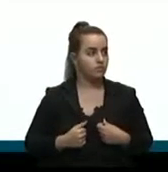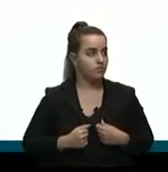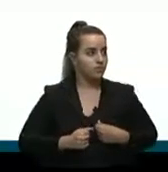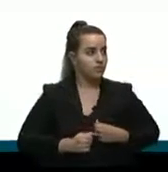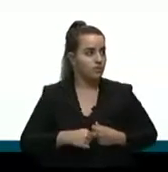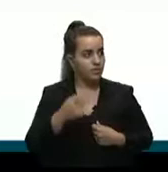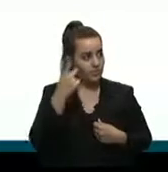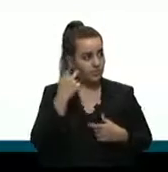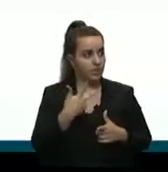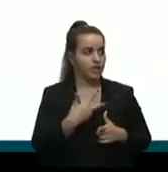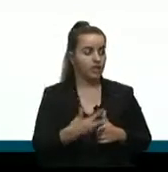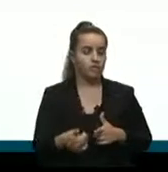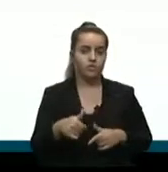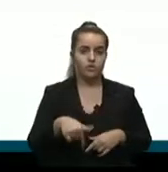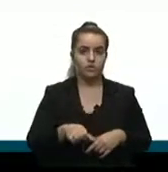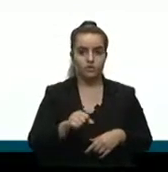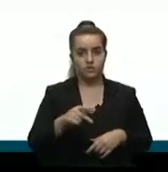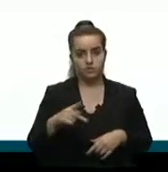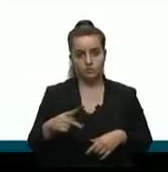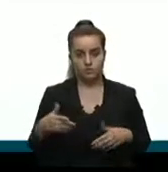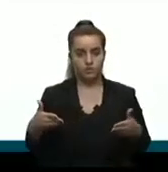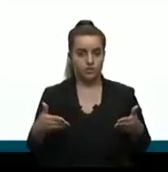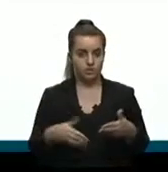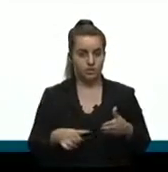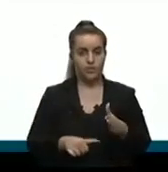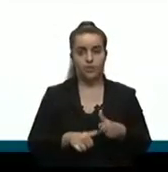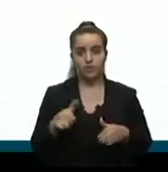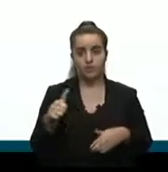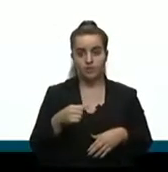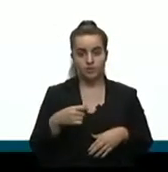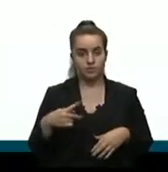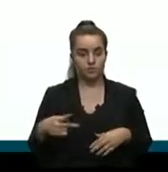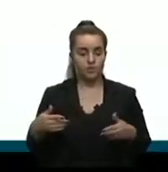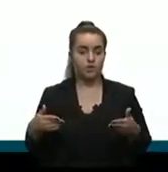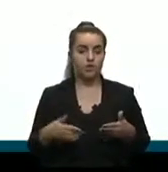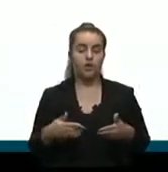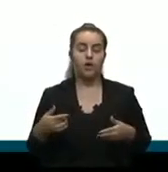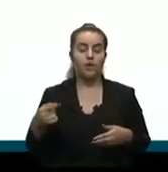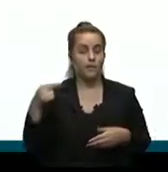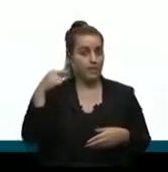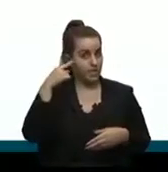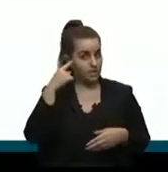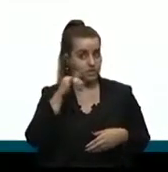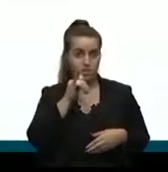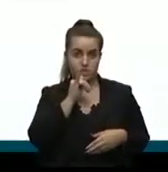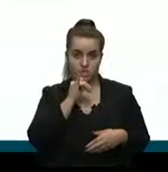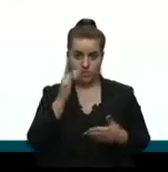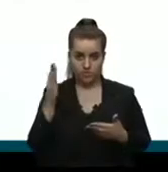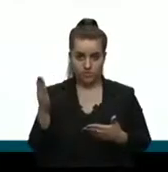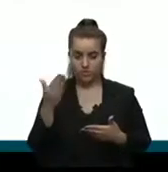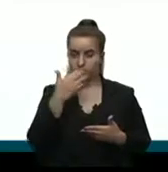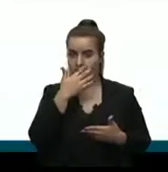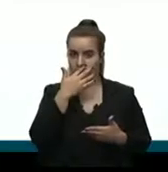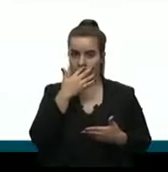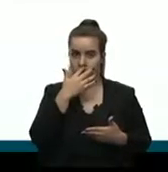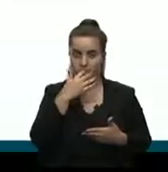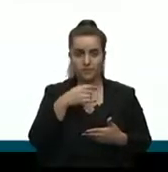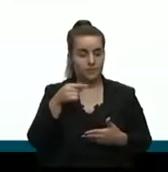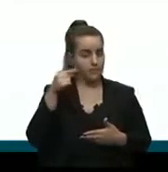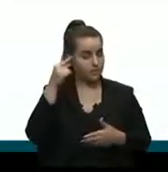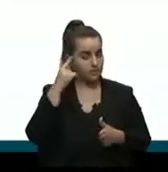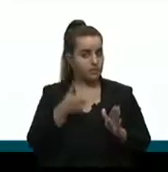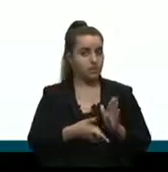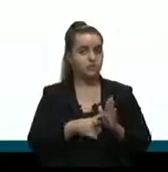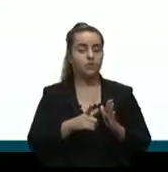E para responder a essa situação-problema, essa primeira situação-problema, considere o seguinte exemplo. Considerando a figura